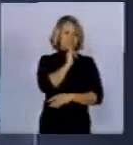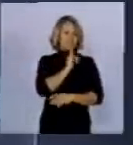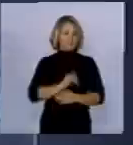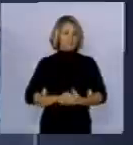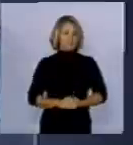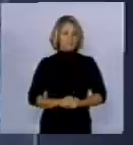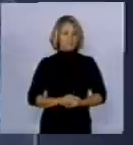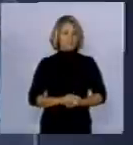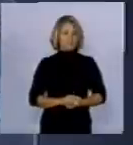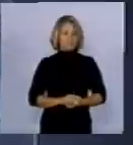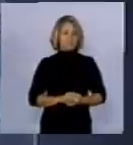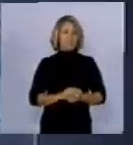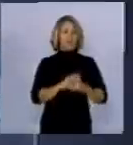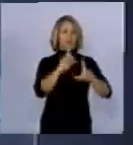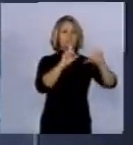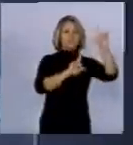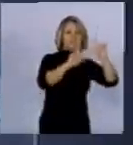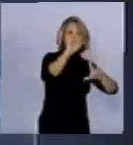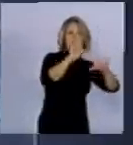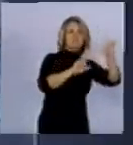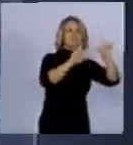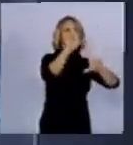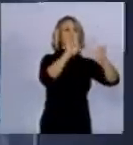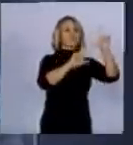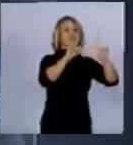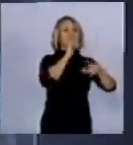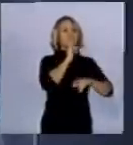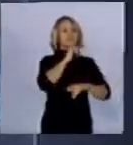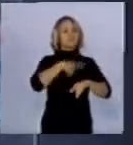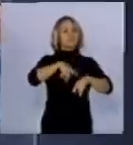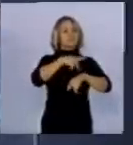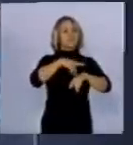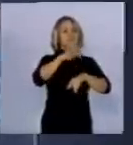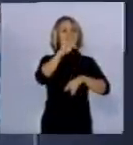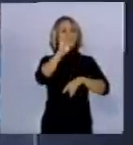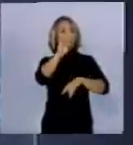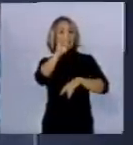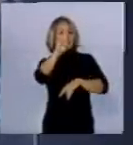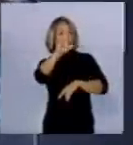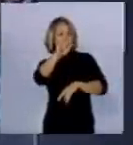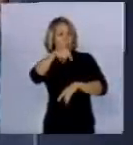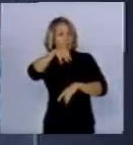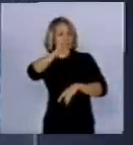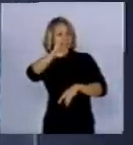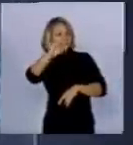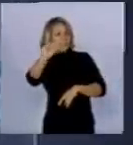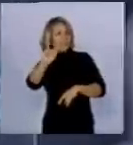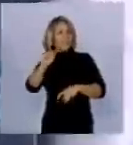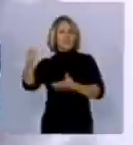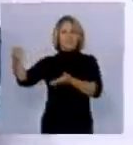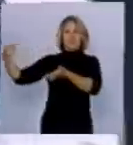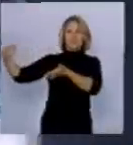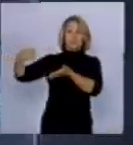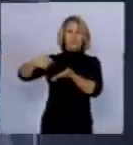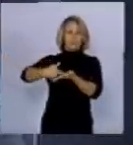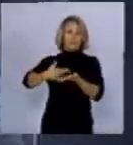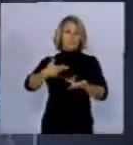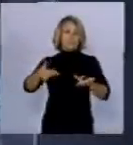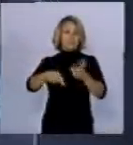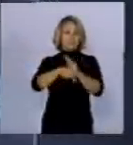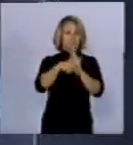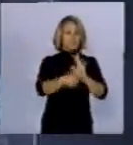um uma emissora de radiodifusão na Turquia que compra um produto brasileiro para exibição no seu canal na